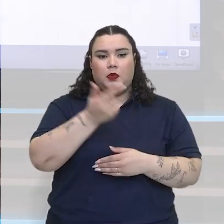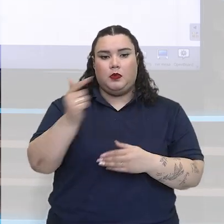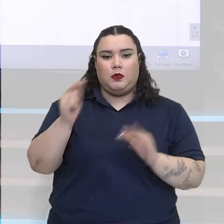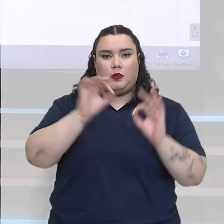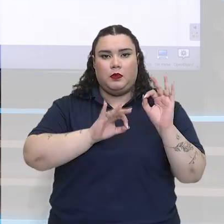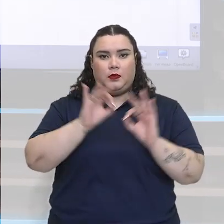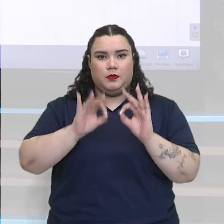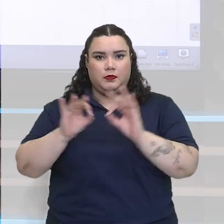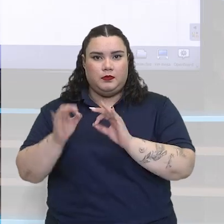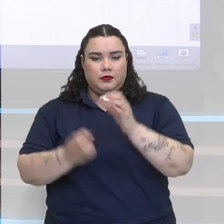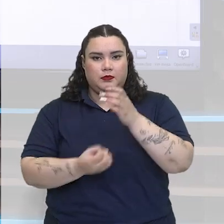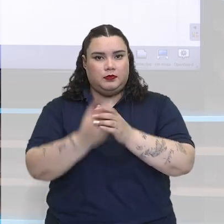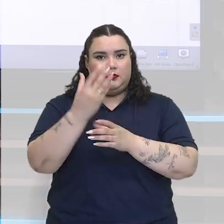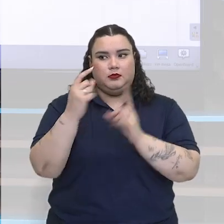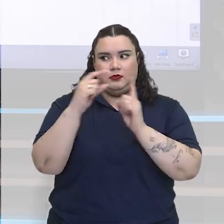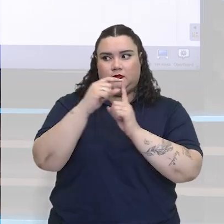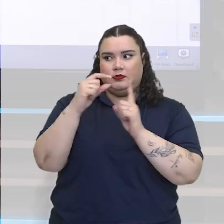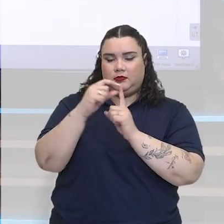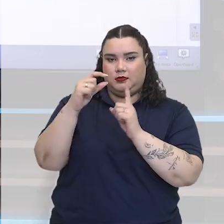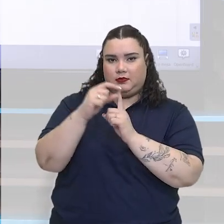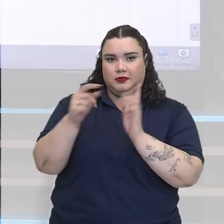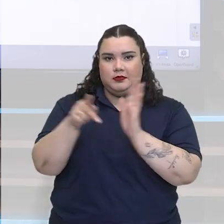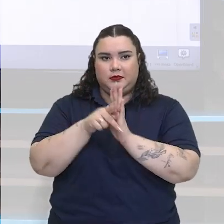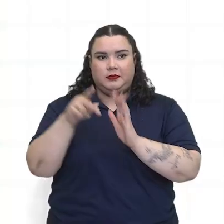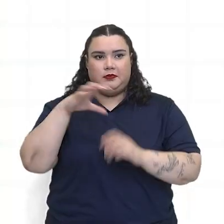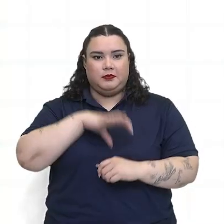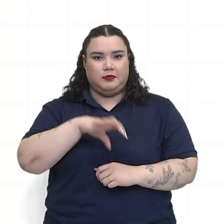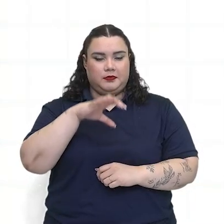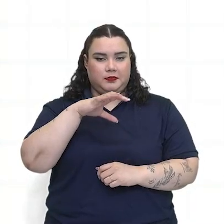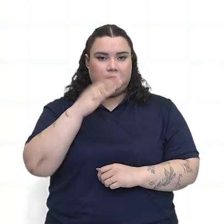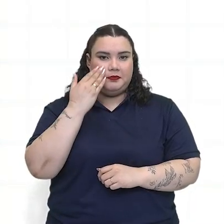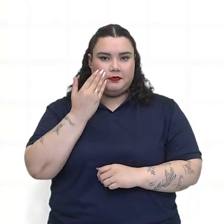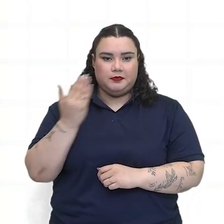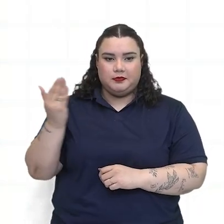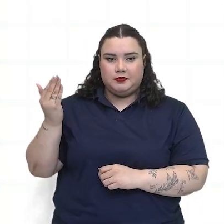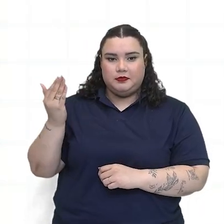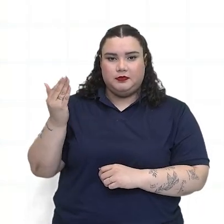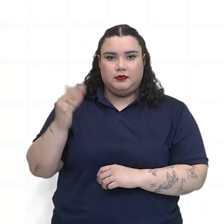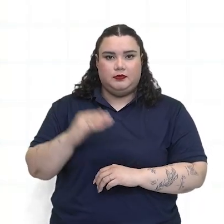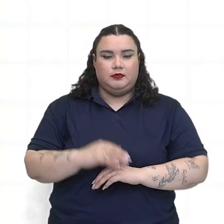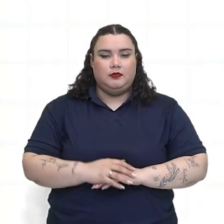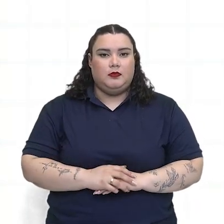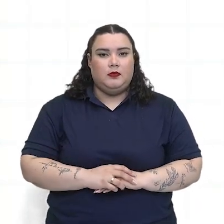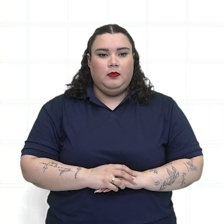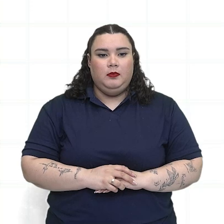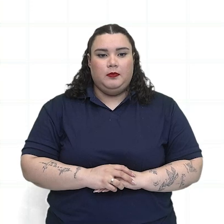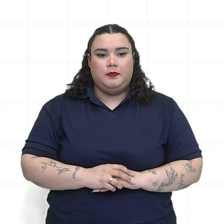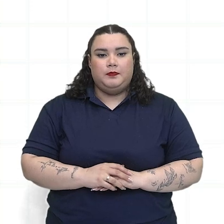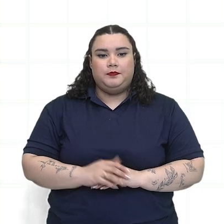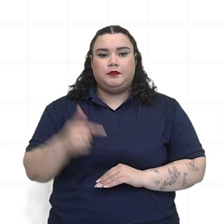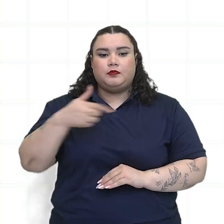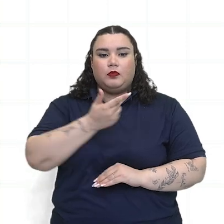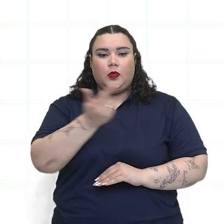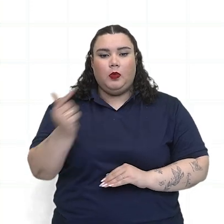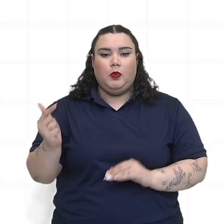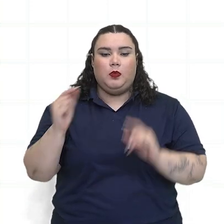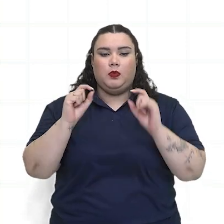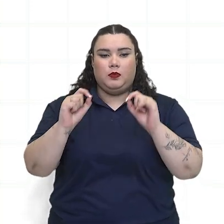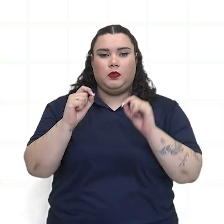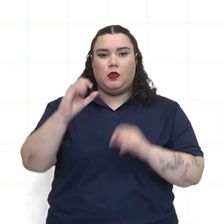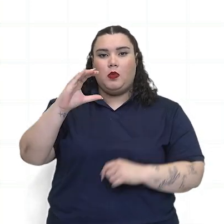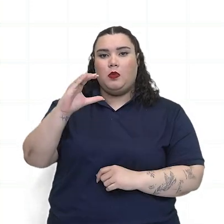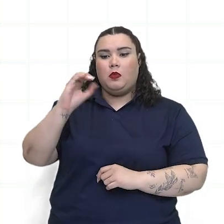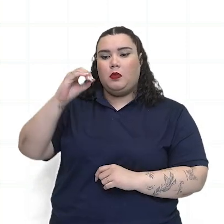outro processo de formação de palavra muito importante na língua portuguesa. Vamos? Processo de formação de palavras